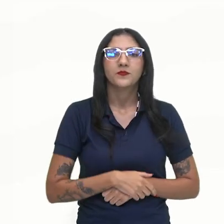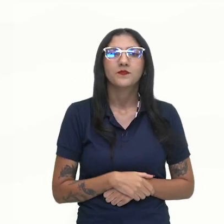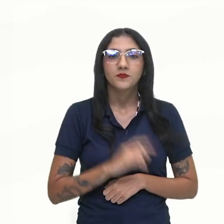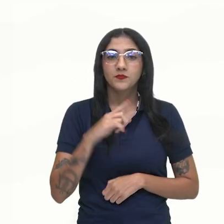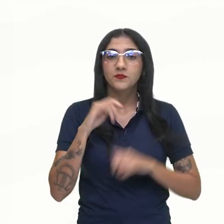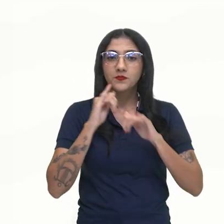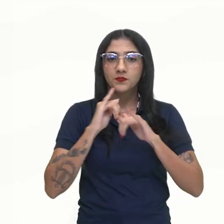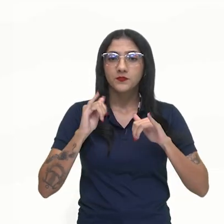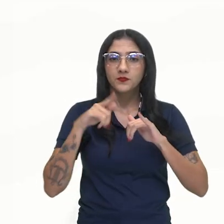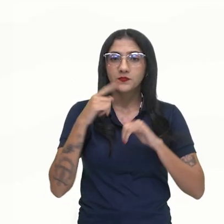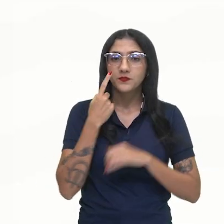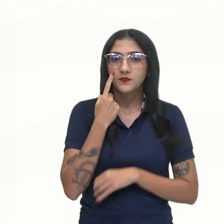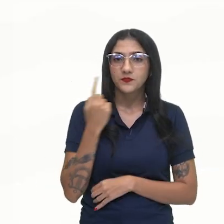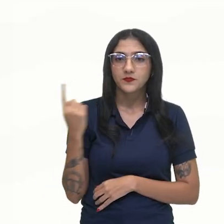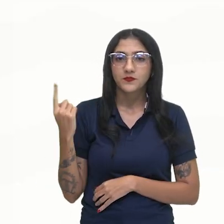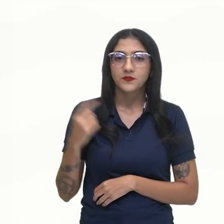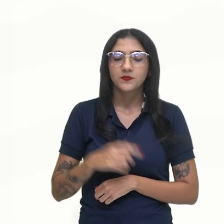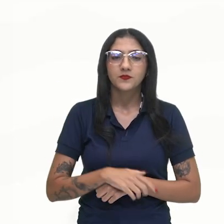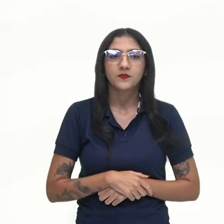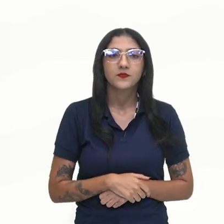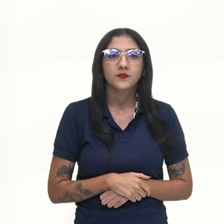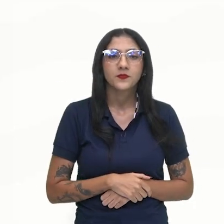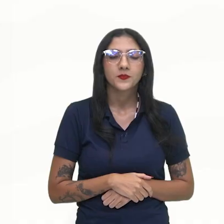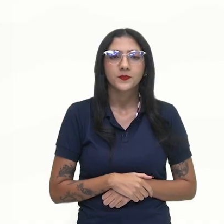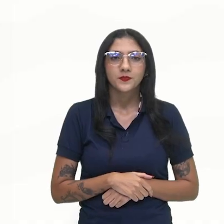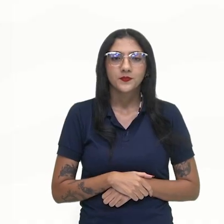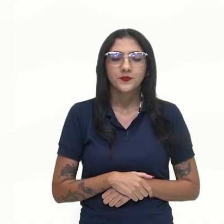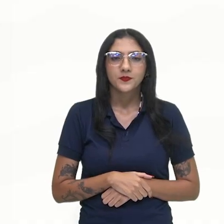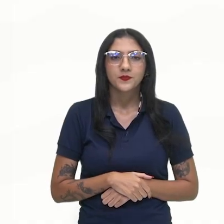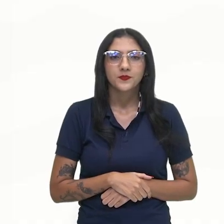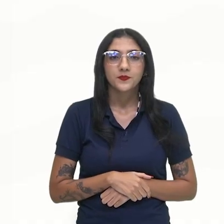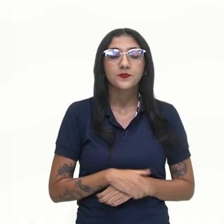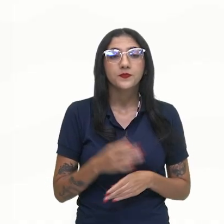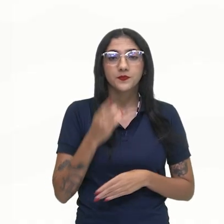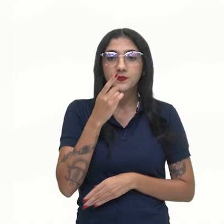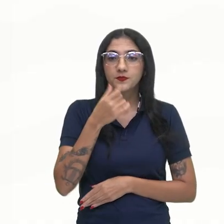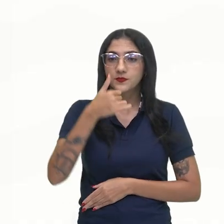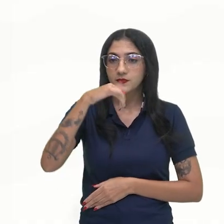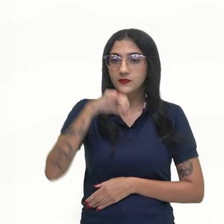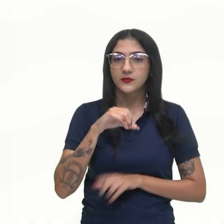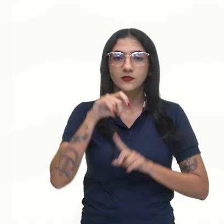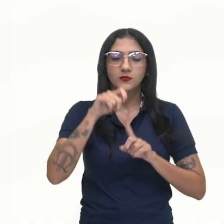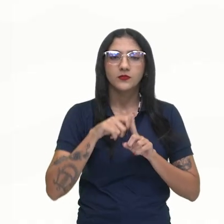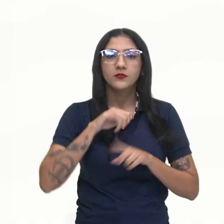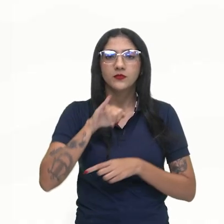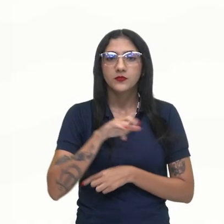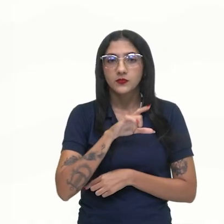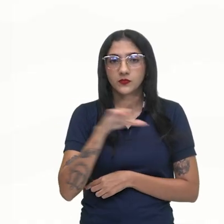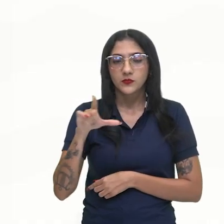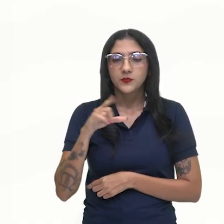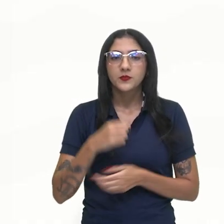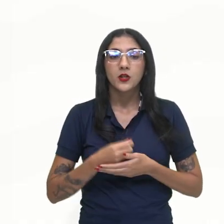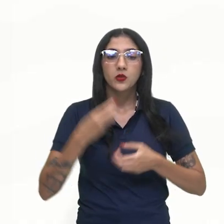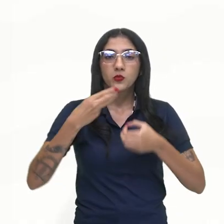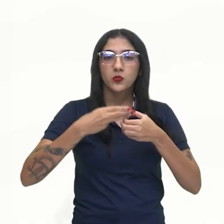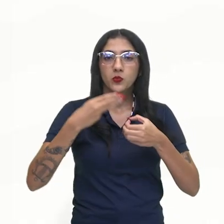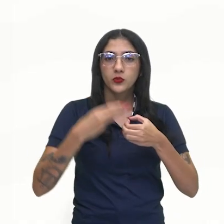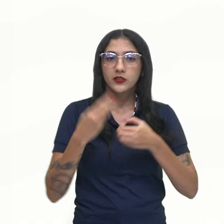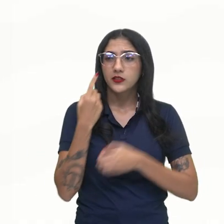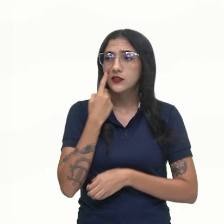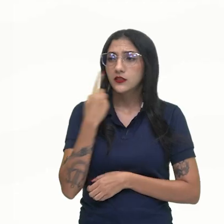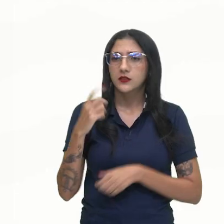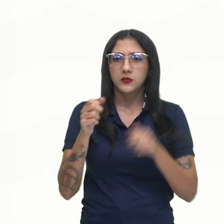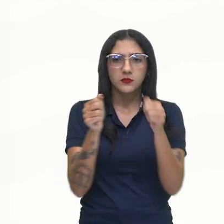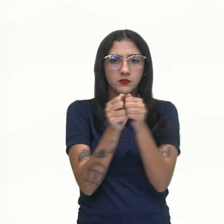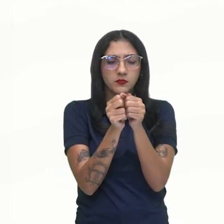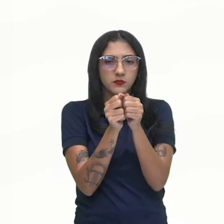publicado neste dia e neste horário. Vamos lá. Então, no dia 19 de julho, em São Gabriel da Cachoeira,